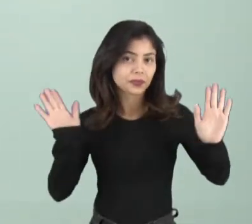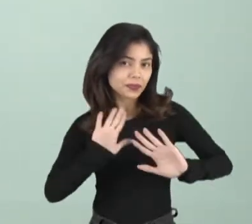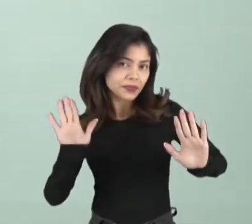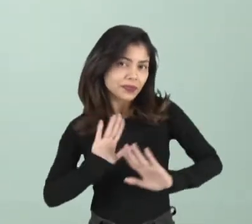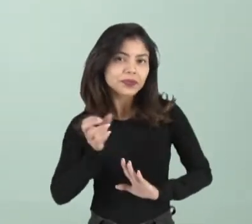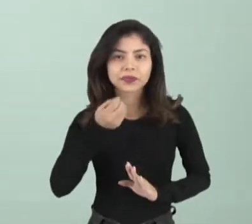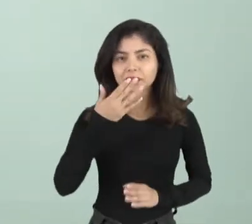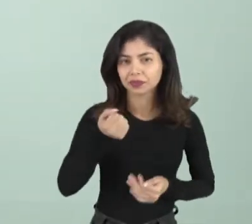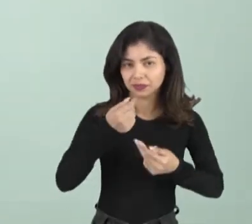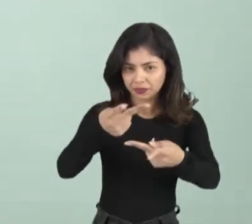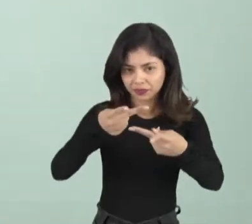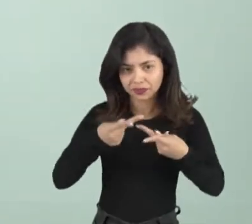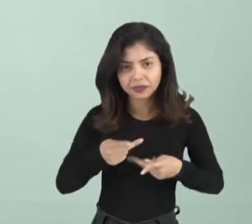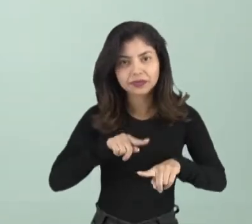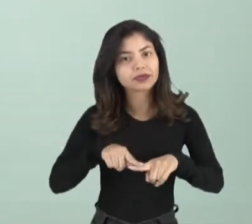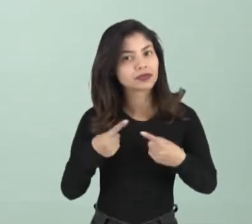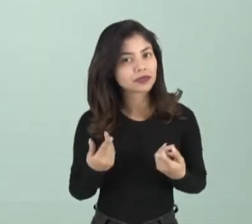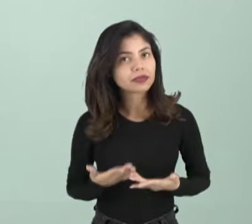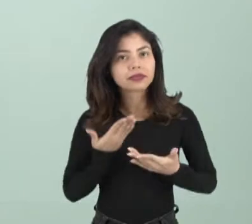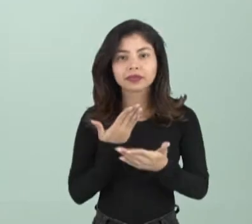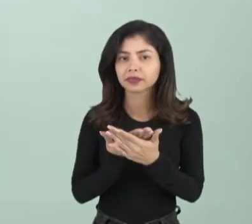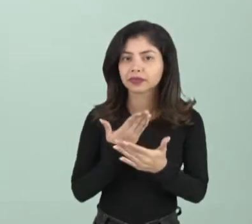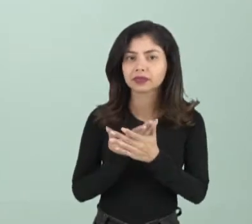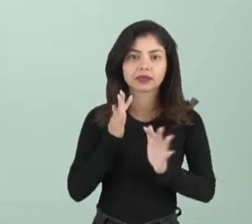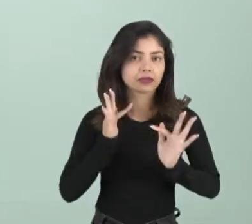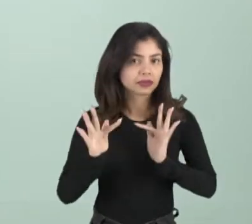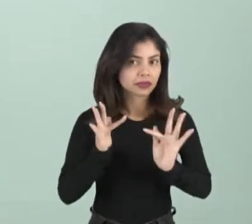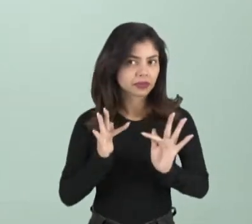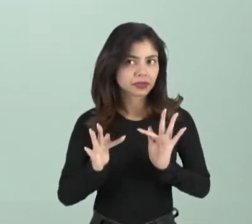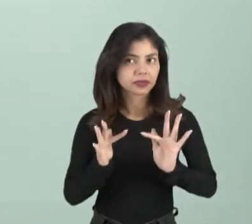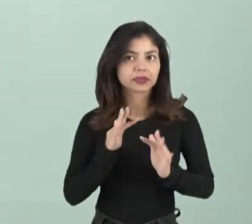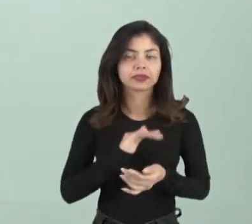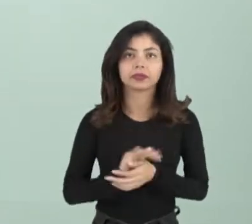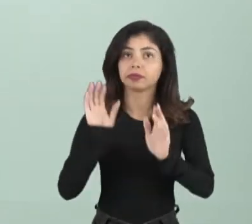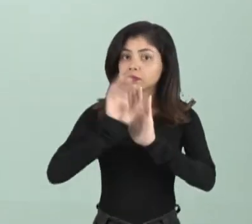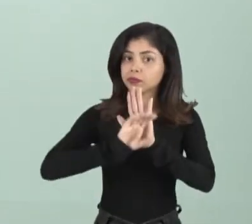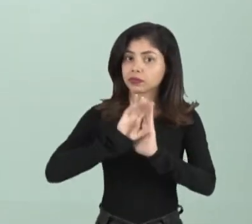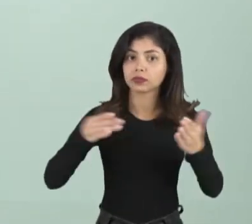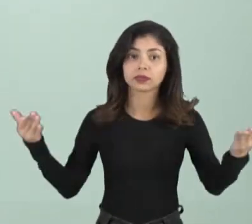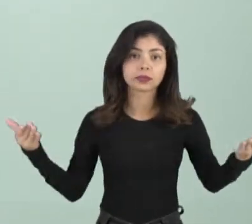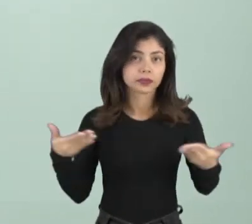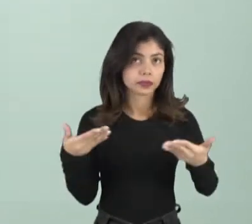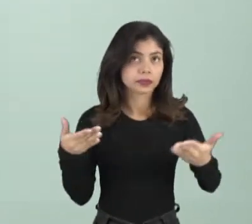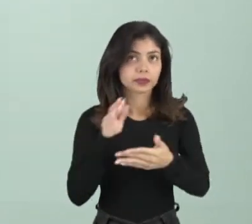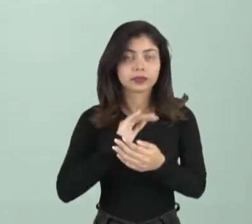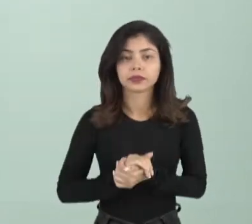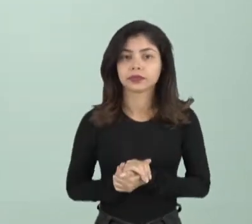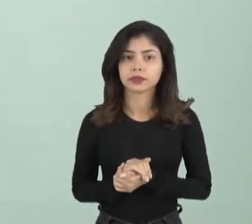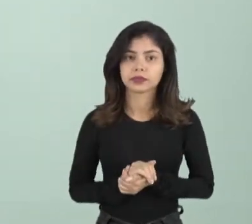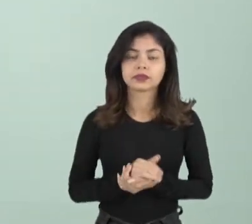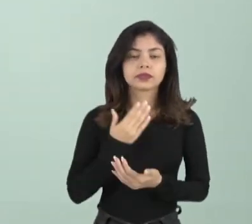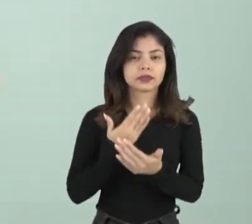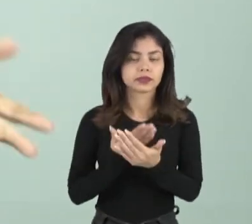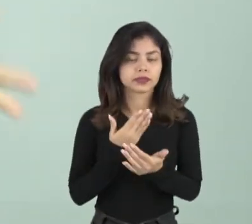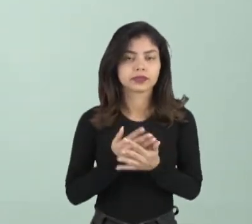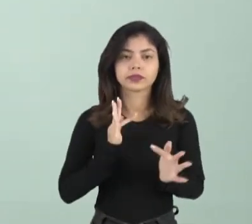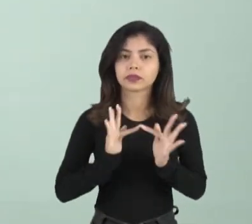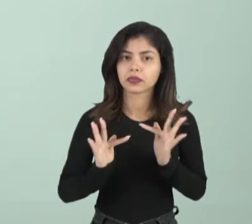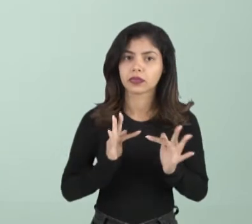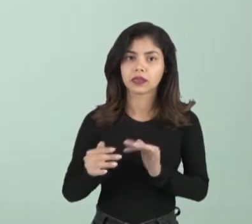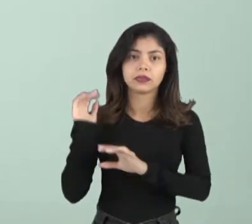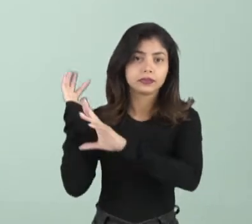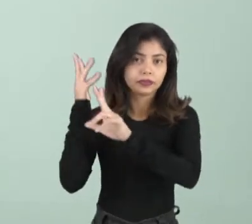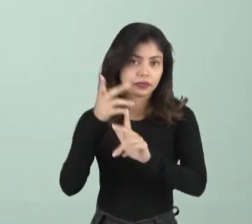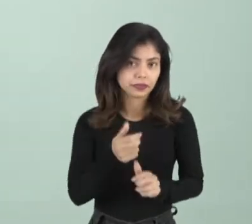o Olá pessoal sejam bem-vindos aí a mais uma aula né nosso conteúdo hoje é uma aula de física né uma